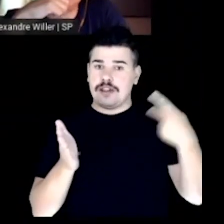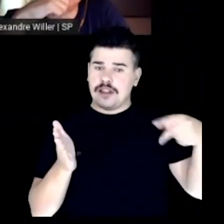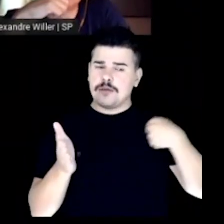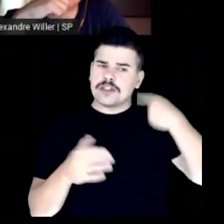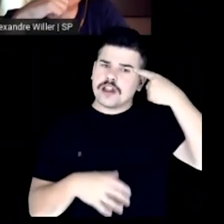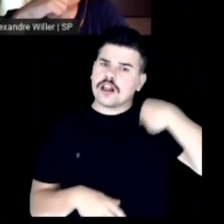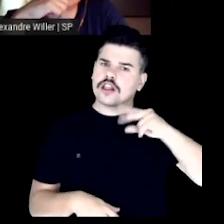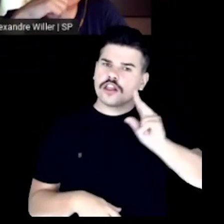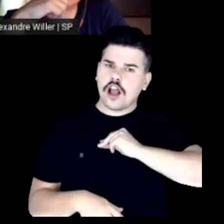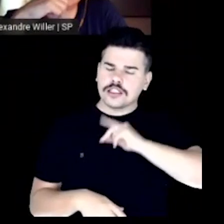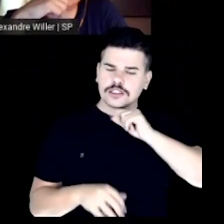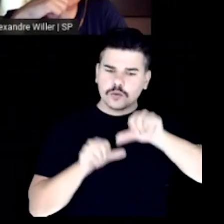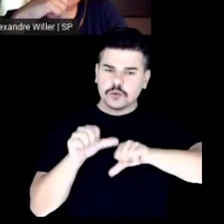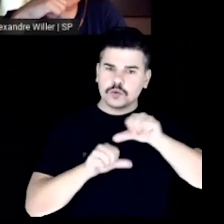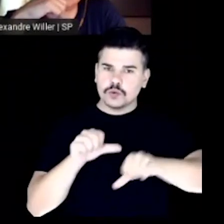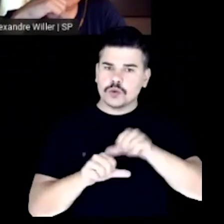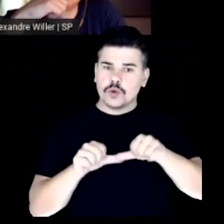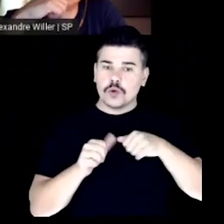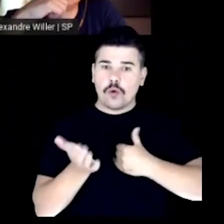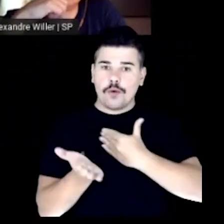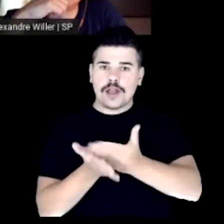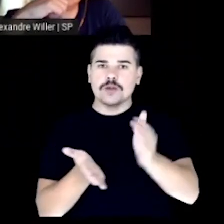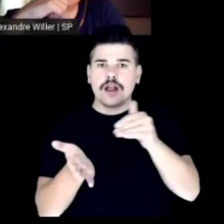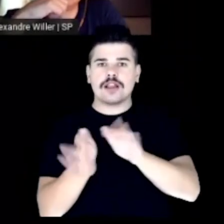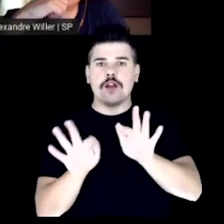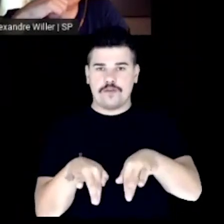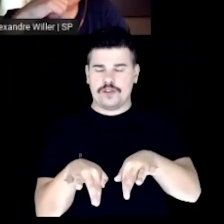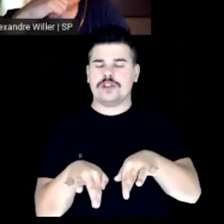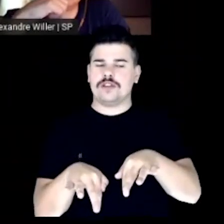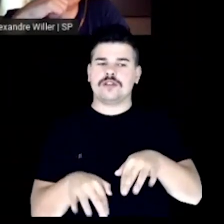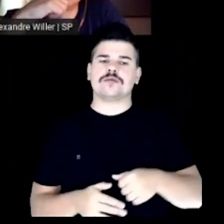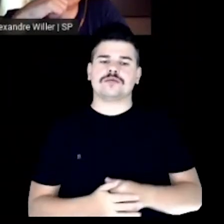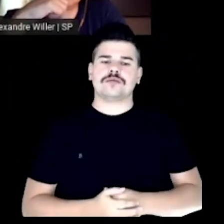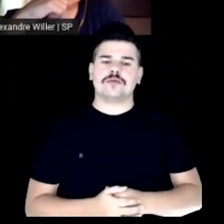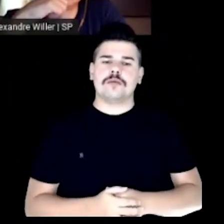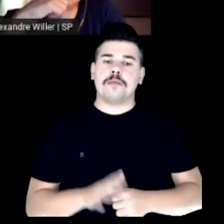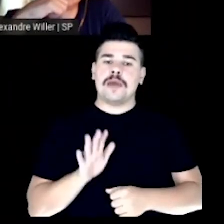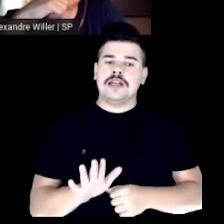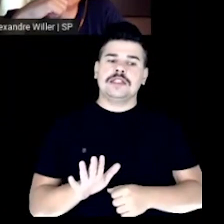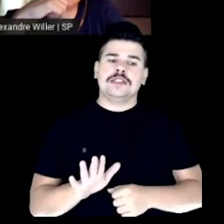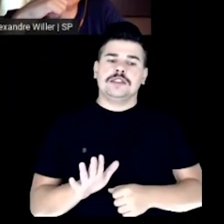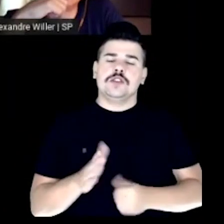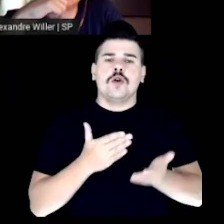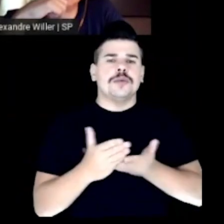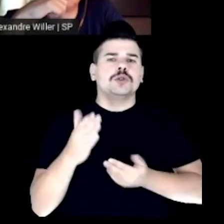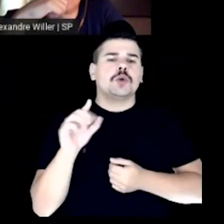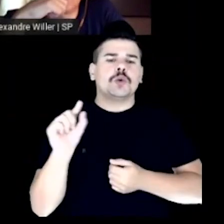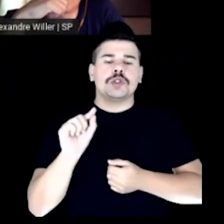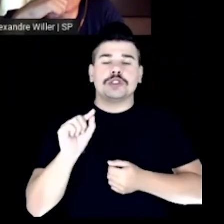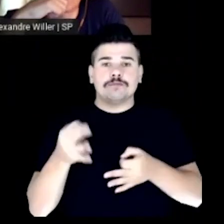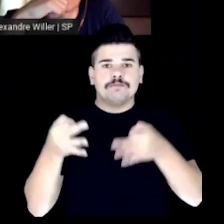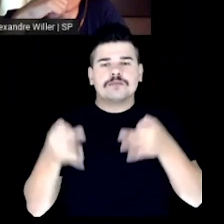escrevi dele. Né, fiquei pensando, nossa, como mudou, sabe? Do começo até o final, até a última coisa.